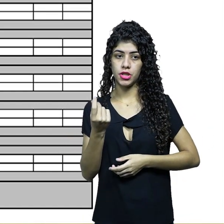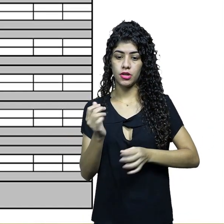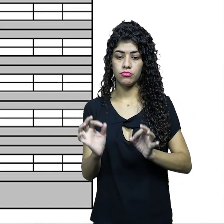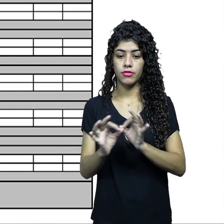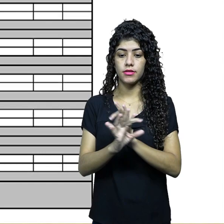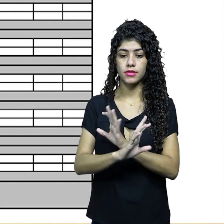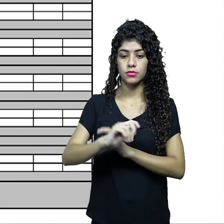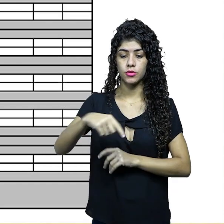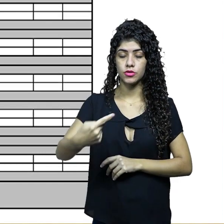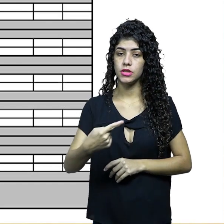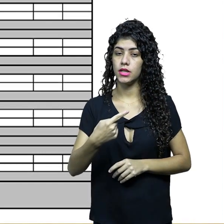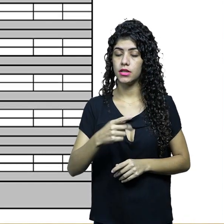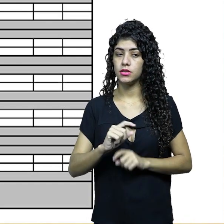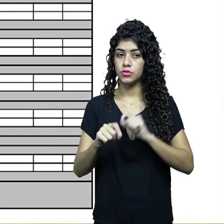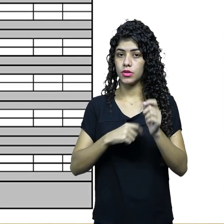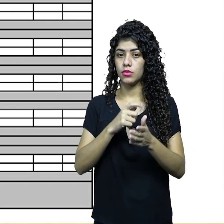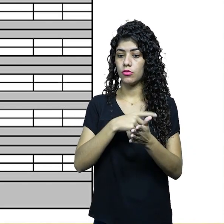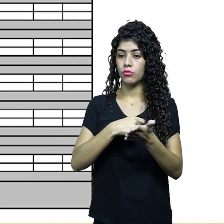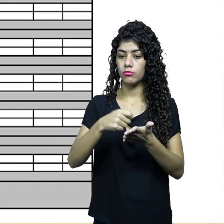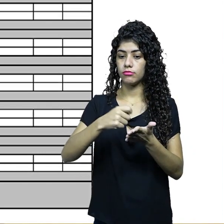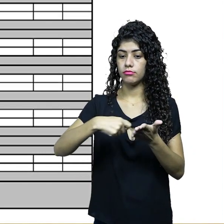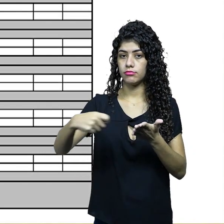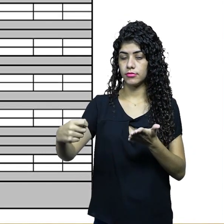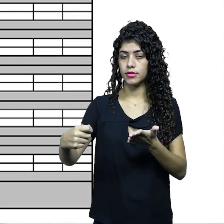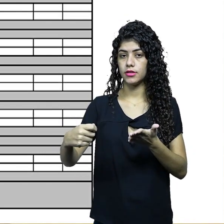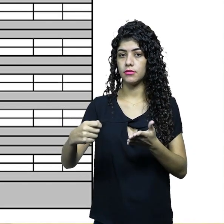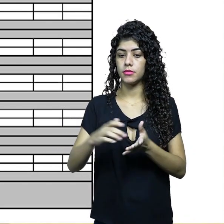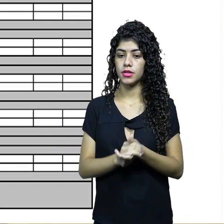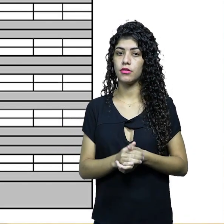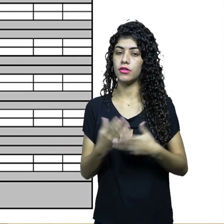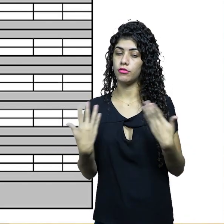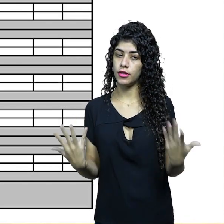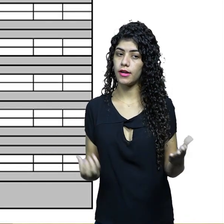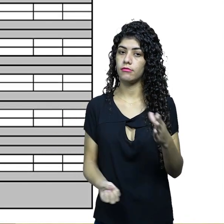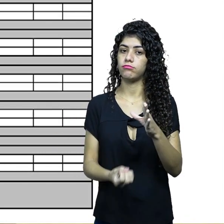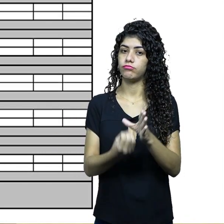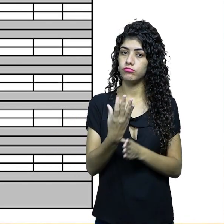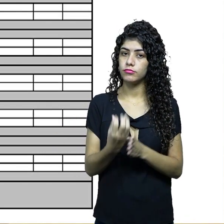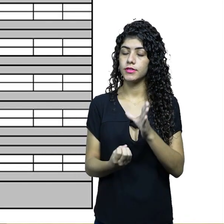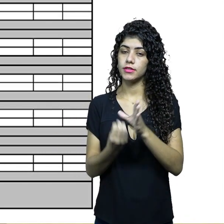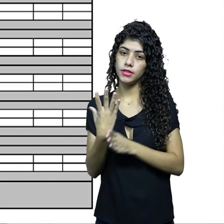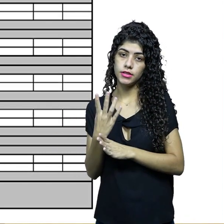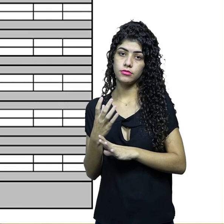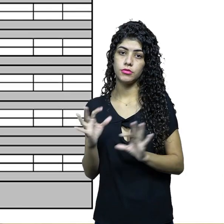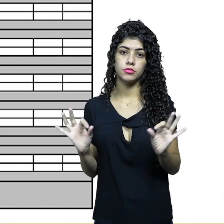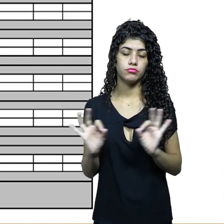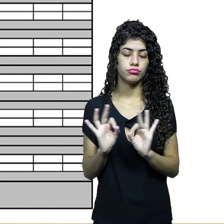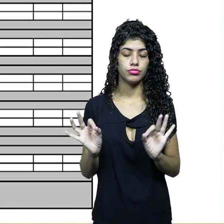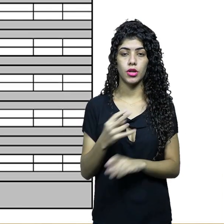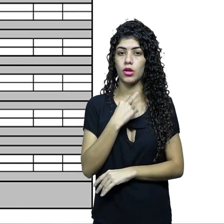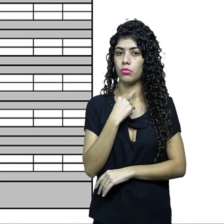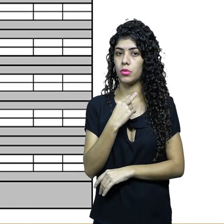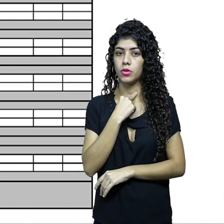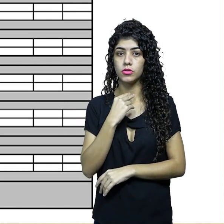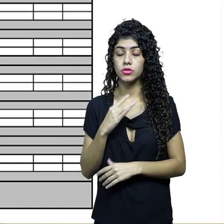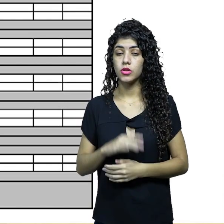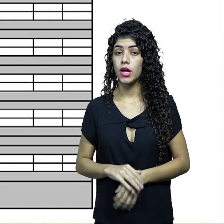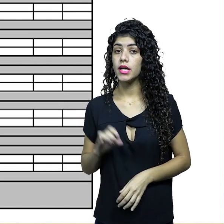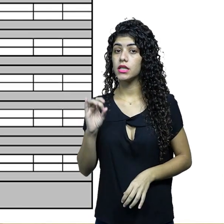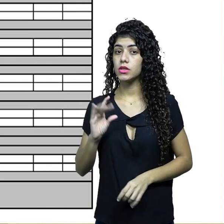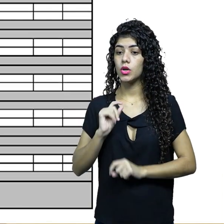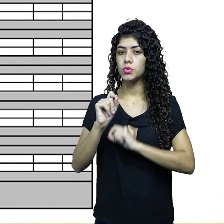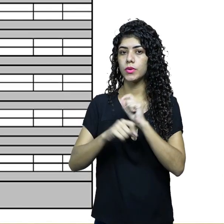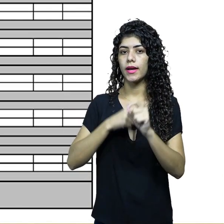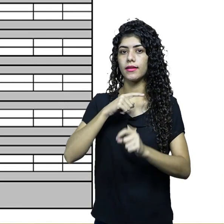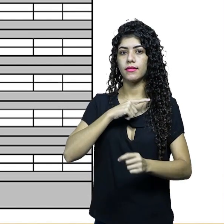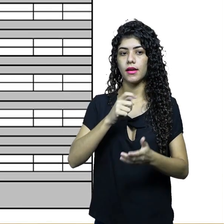finalização do projeto, se eu previ no meu cronograma que eu estaria produzindo. Então, a não ser que